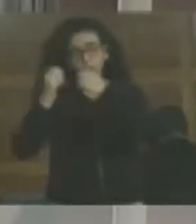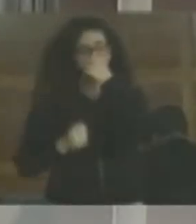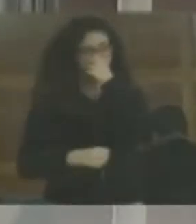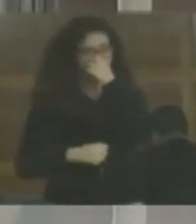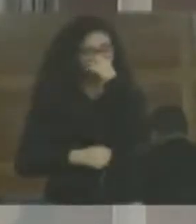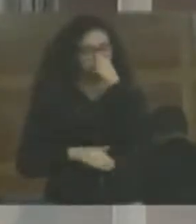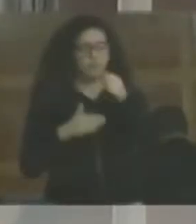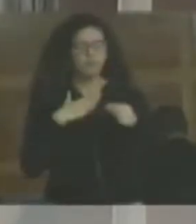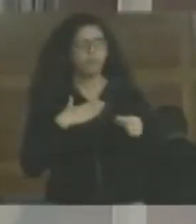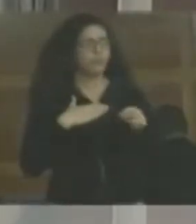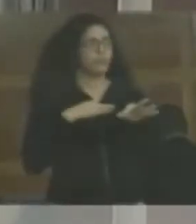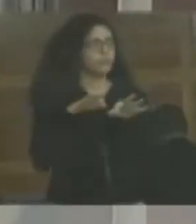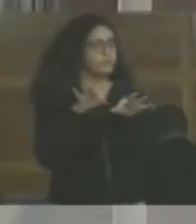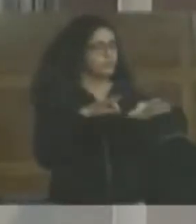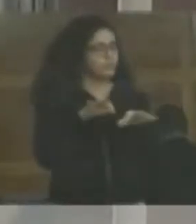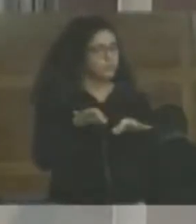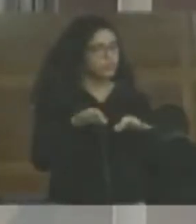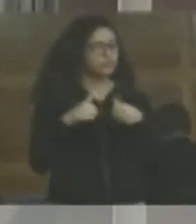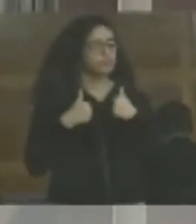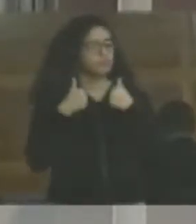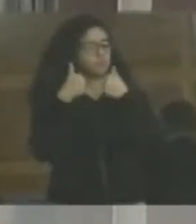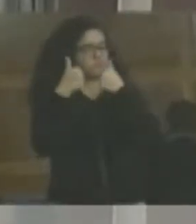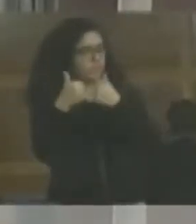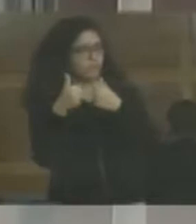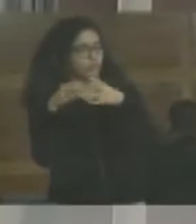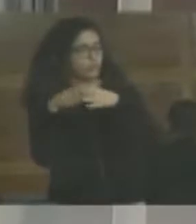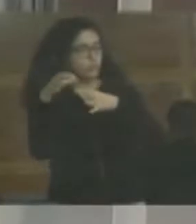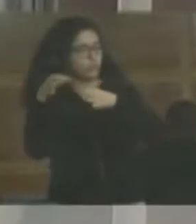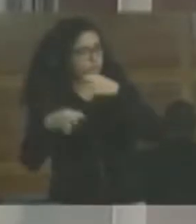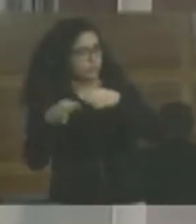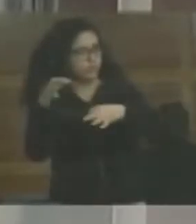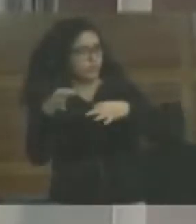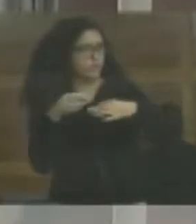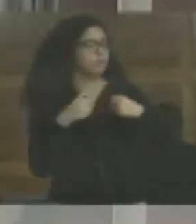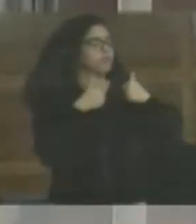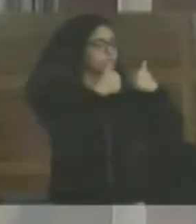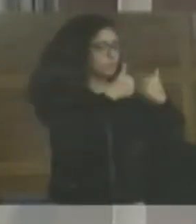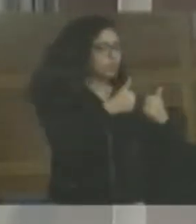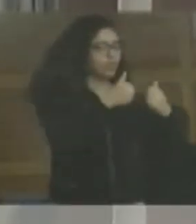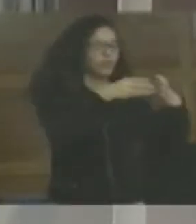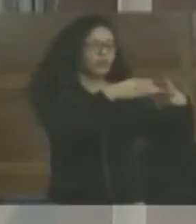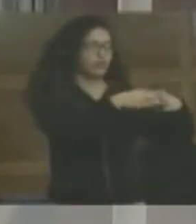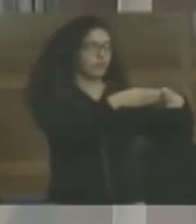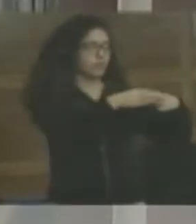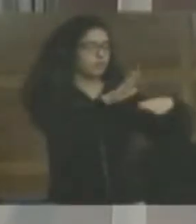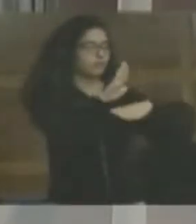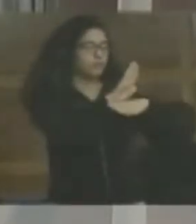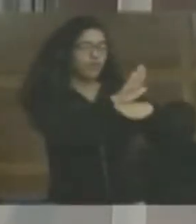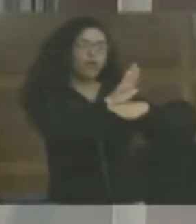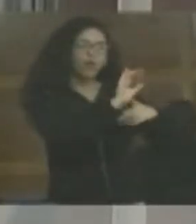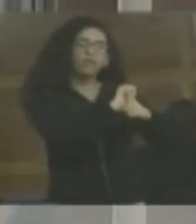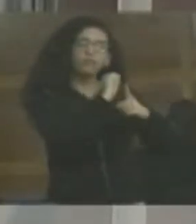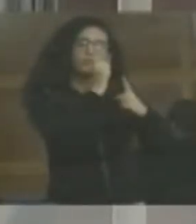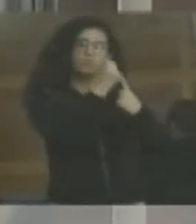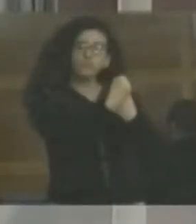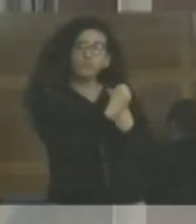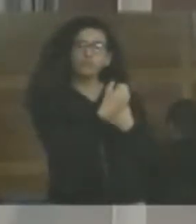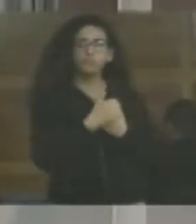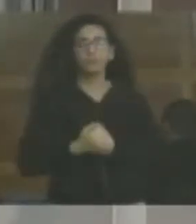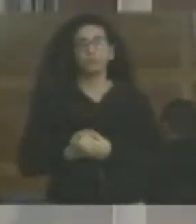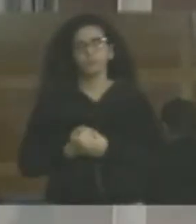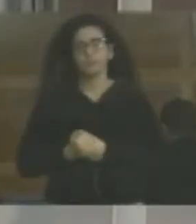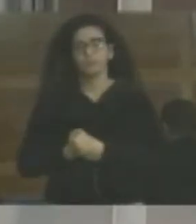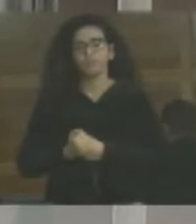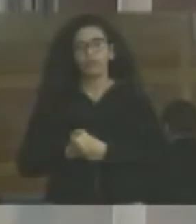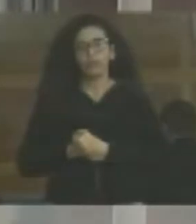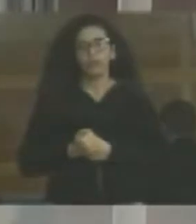Esse meu projeto, com parecer favorável da Comissão de Justiça e da Comissão de Assistência Social. Bem,